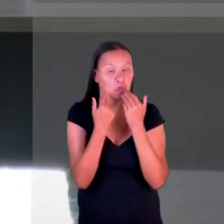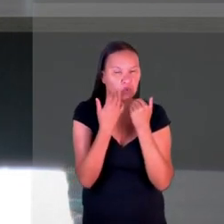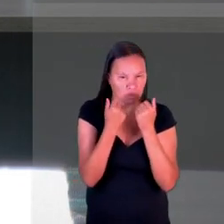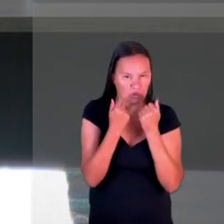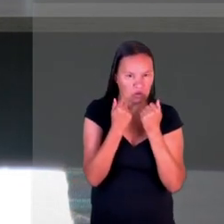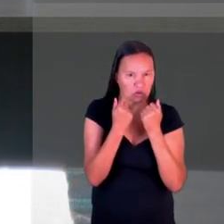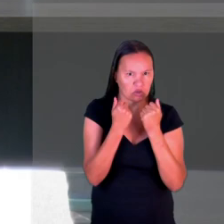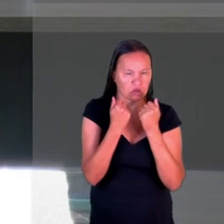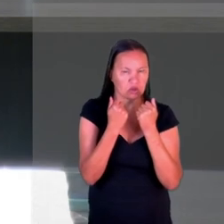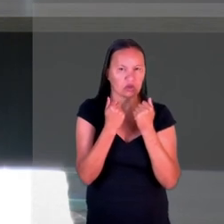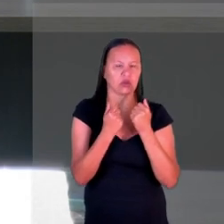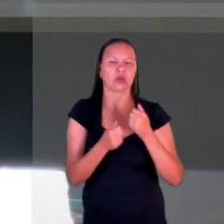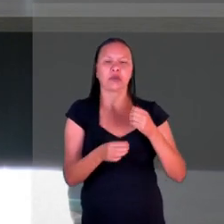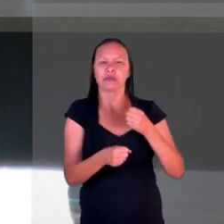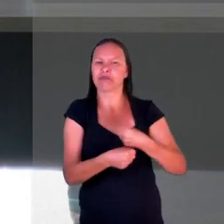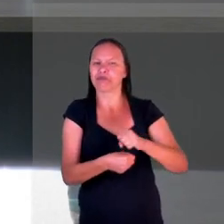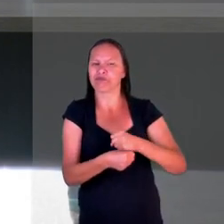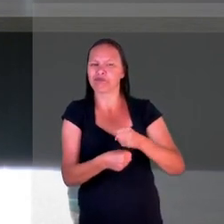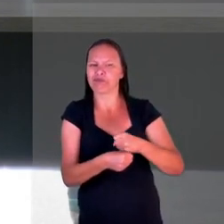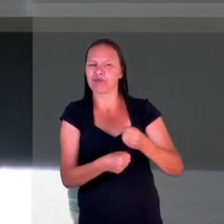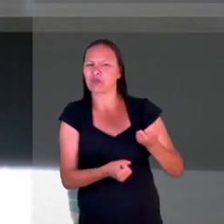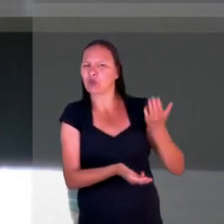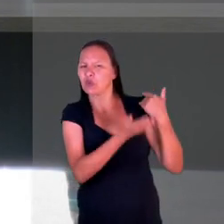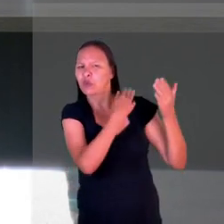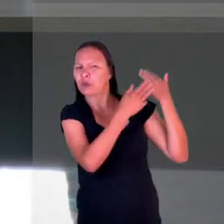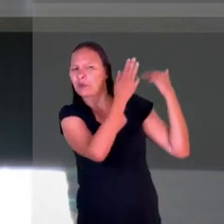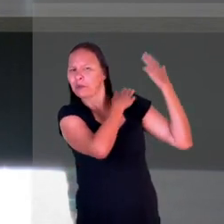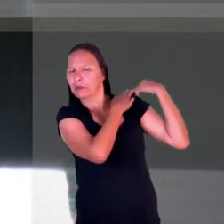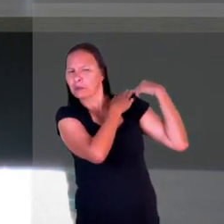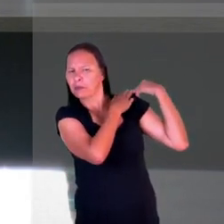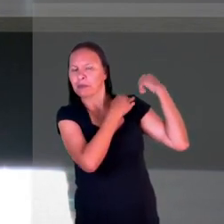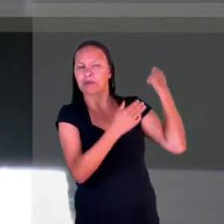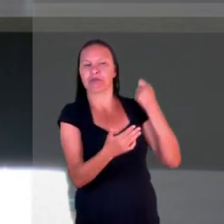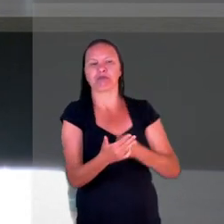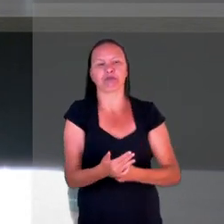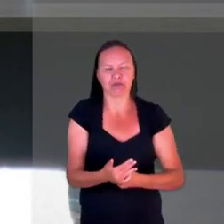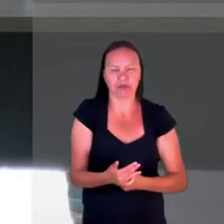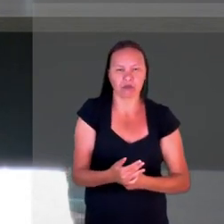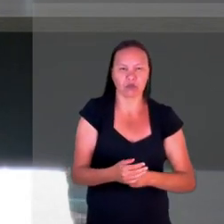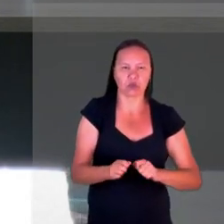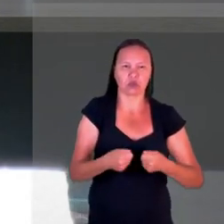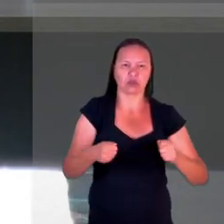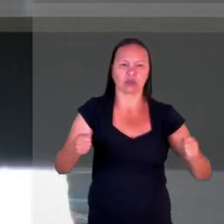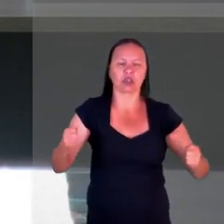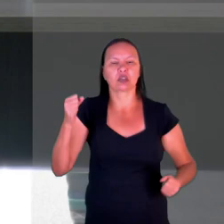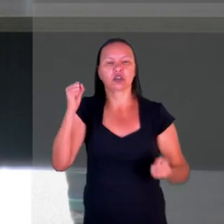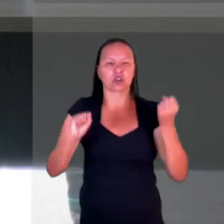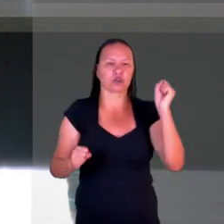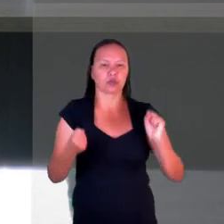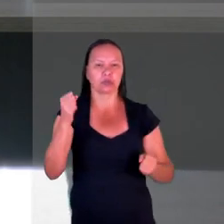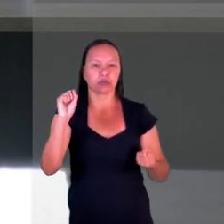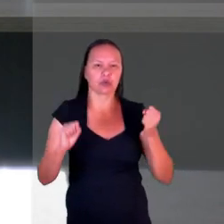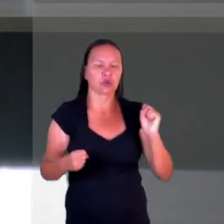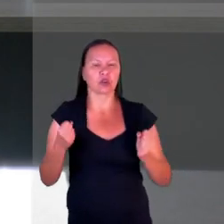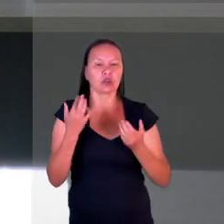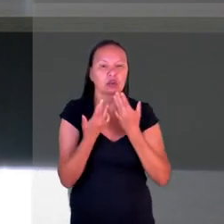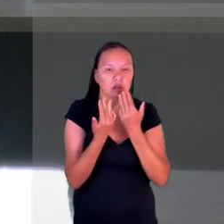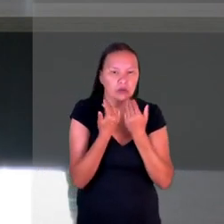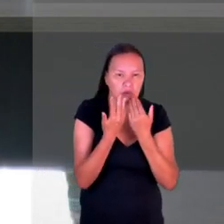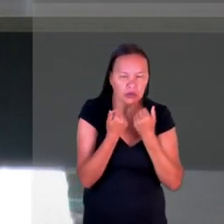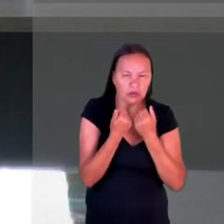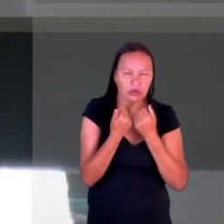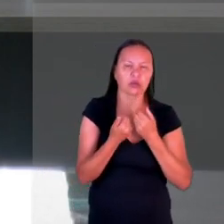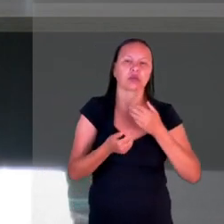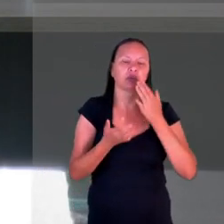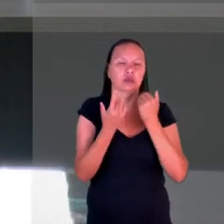ultimamente Desde o ano passado veementemente atacado pela grande indústria alimentar né os alimentos